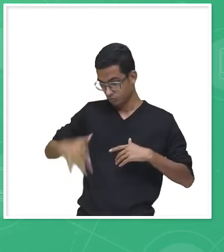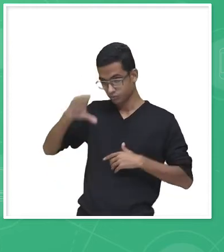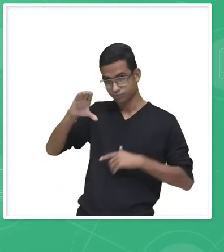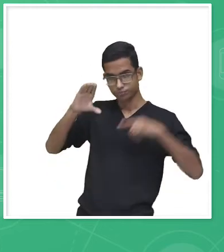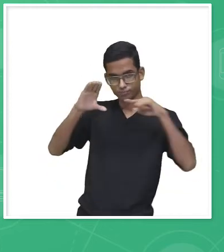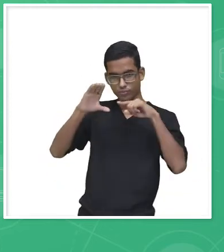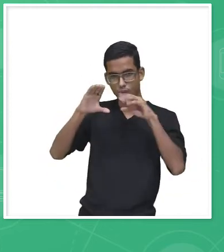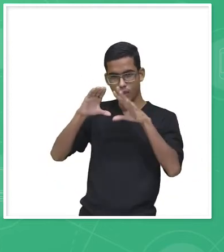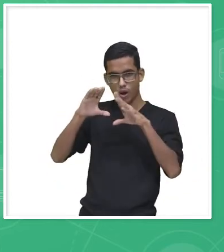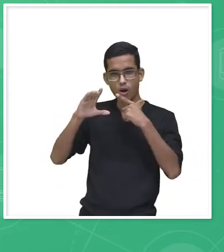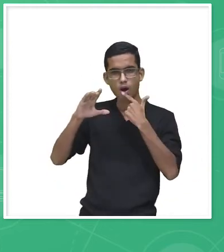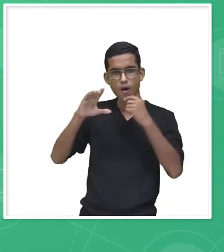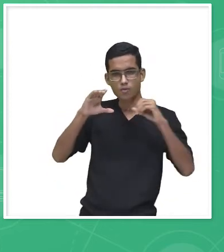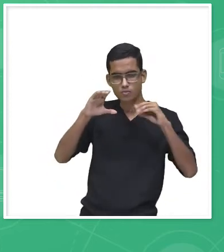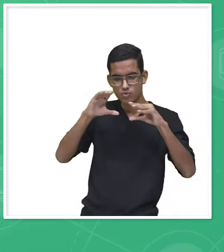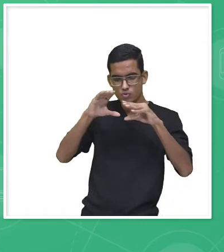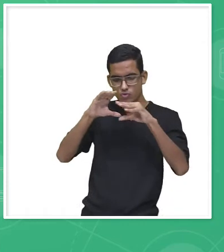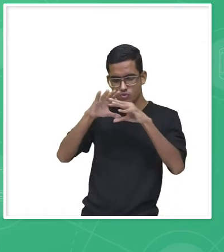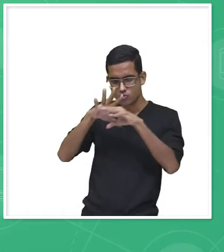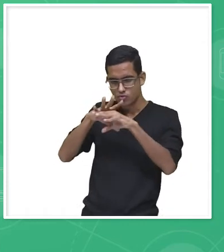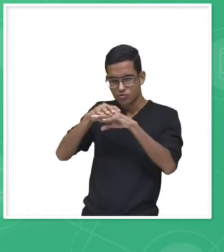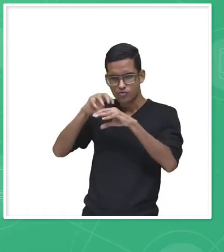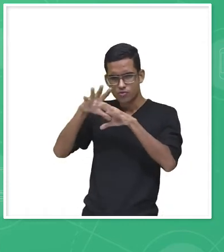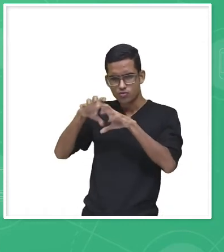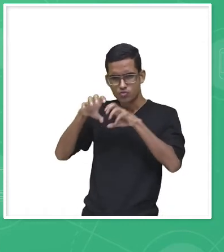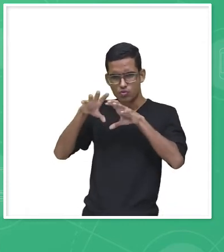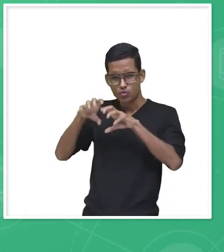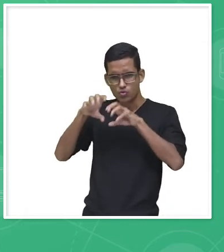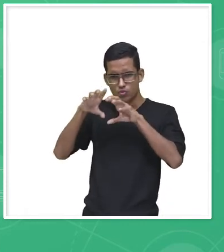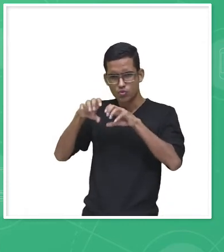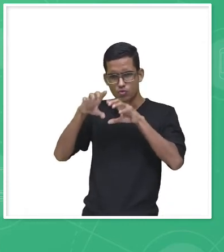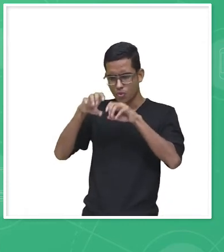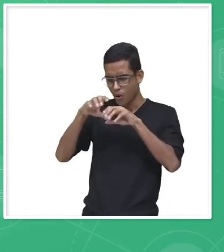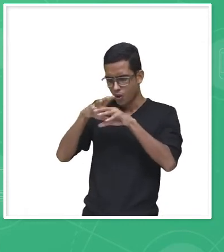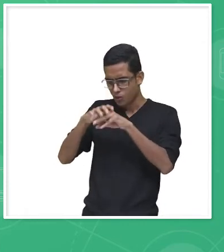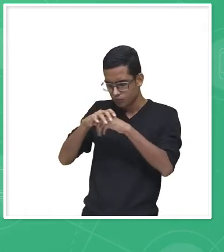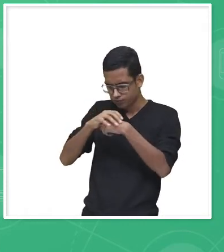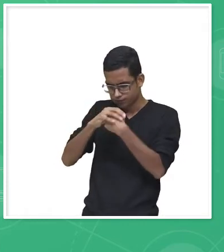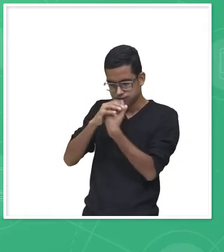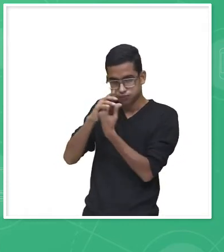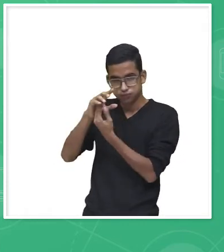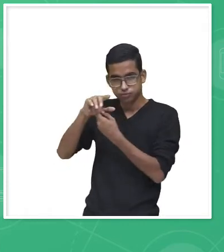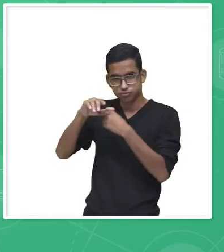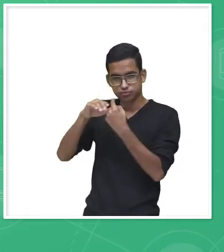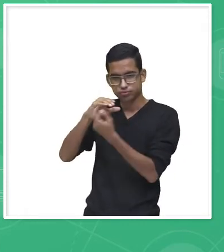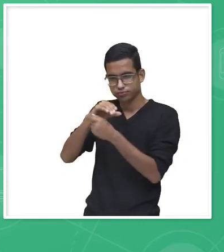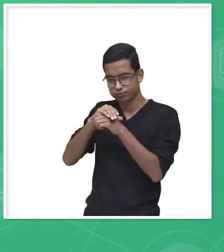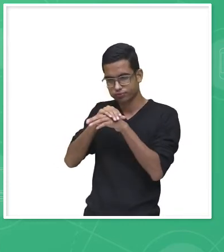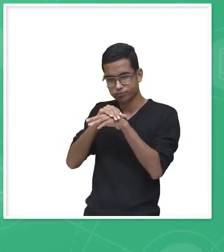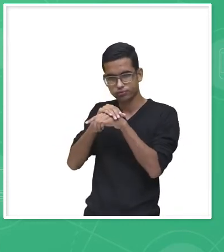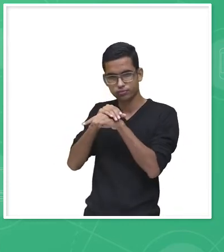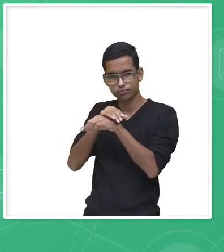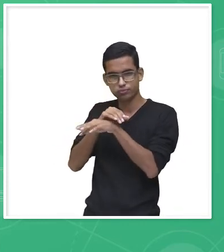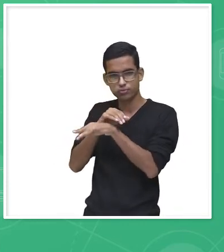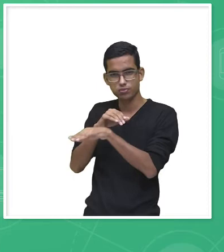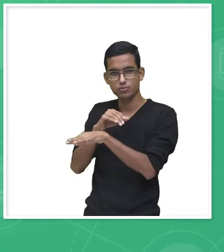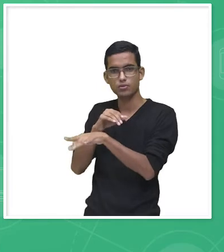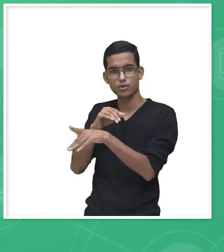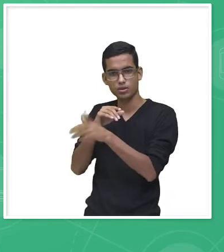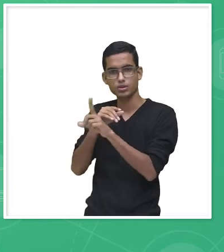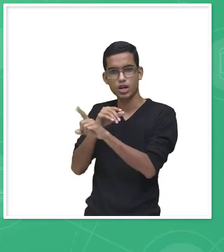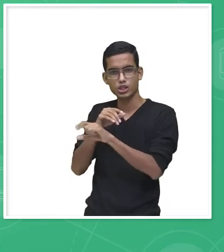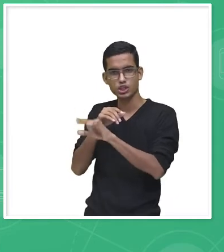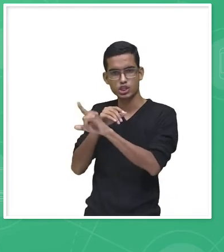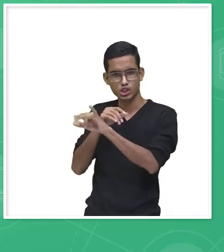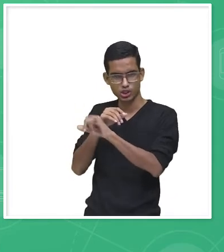ocorrer a reabsorção EA secreção tá E aí arteriola aferente conduz o sangue para a cápsula